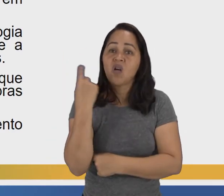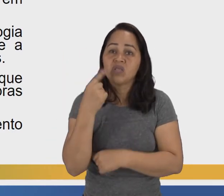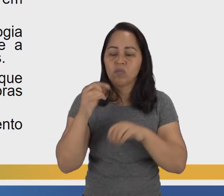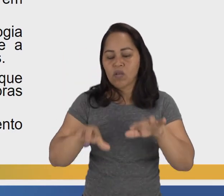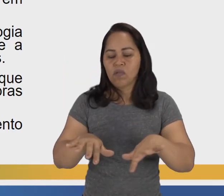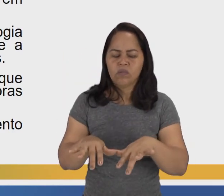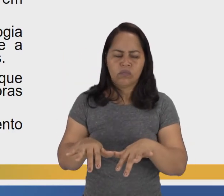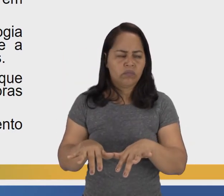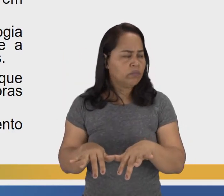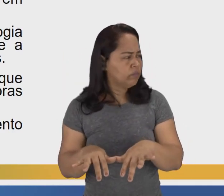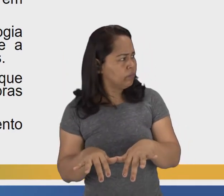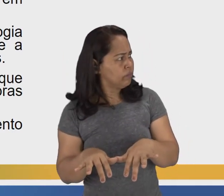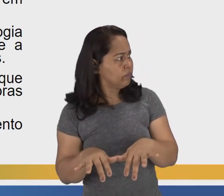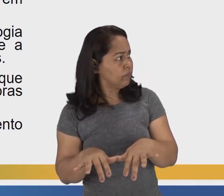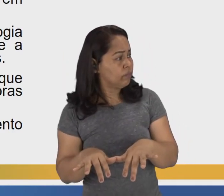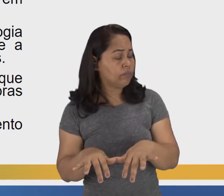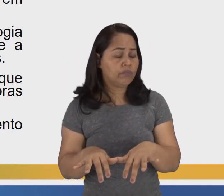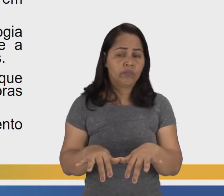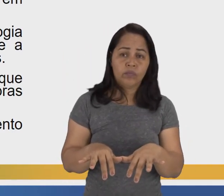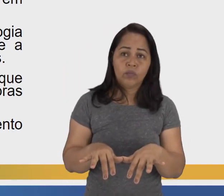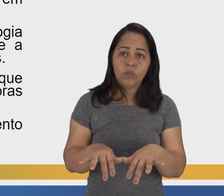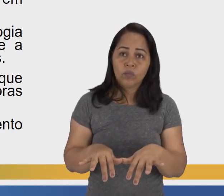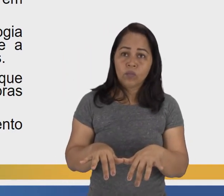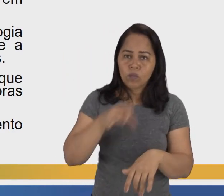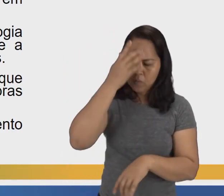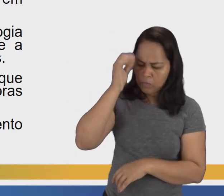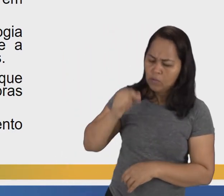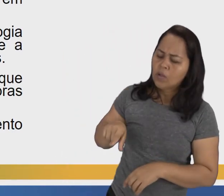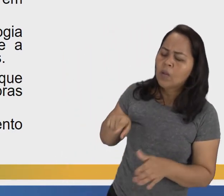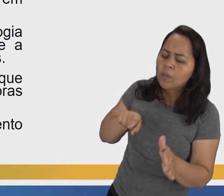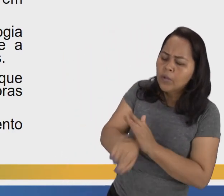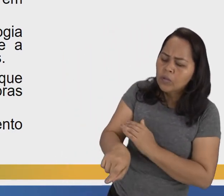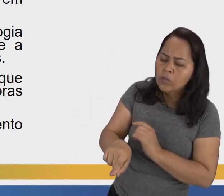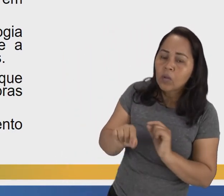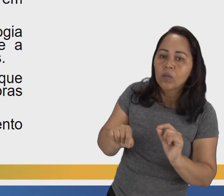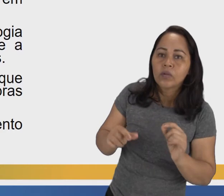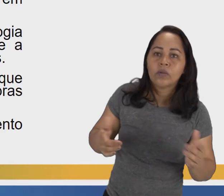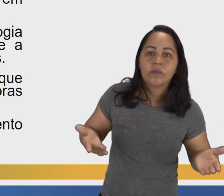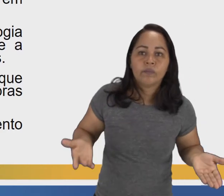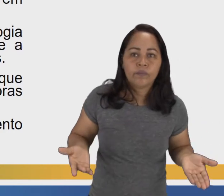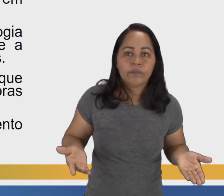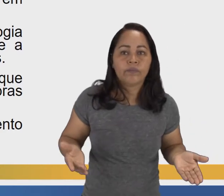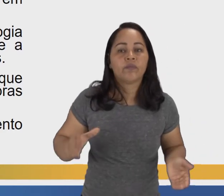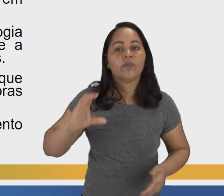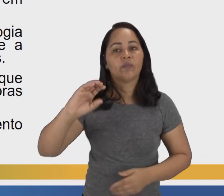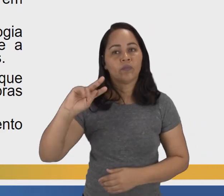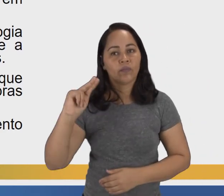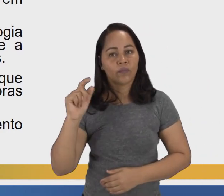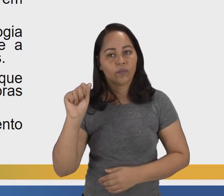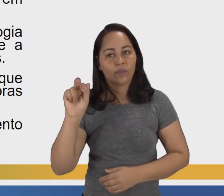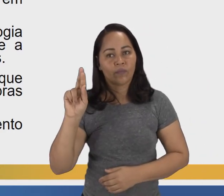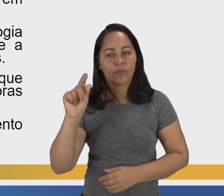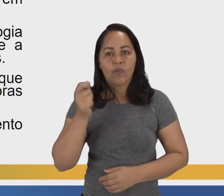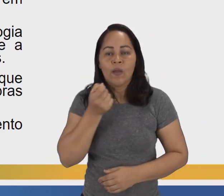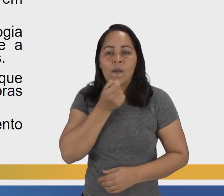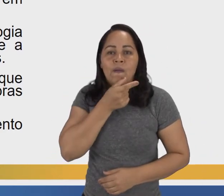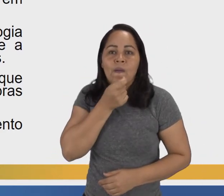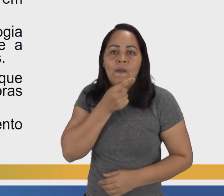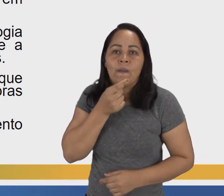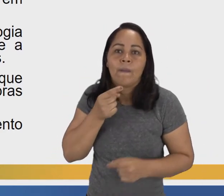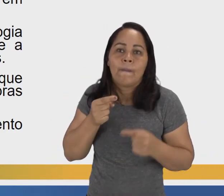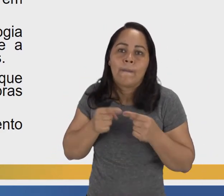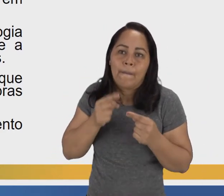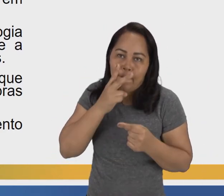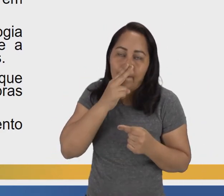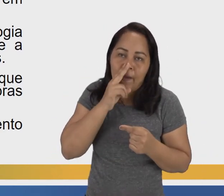ele ficou um pouco chateado com isso. A charge é um gênero textual que tem essa ideia do caráter humorístico e